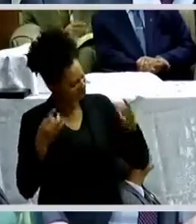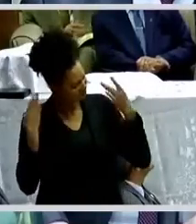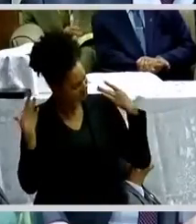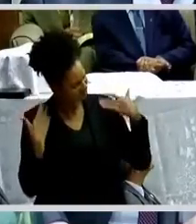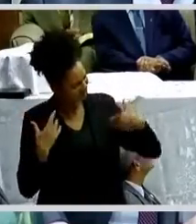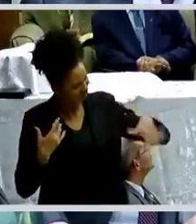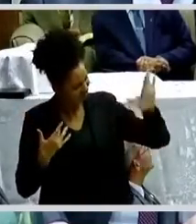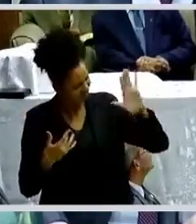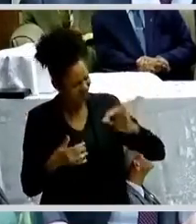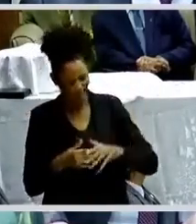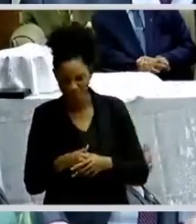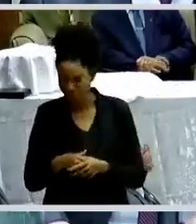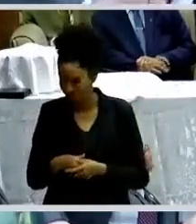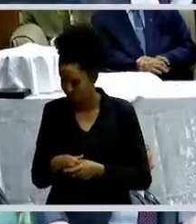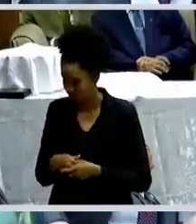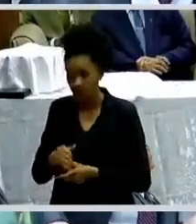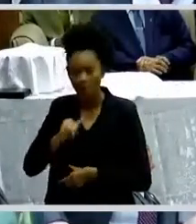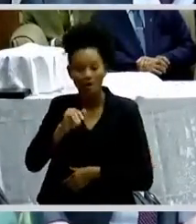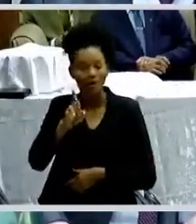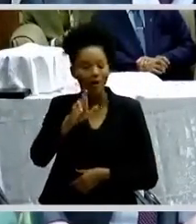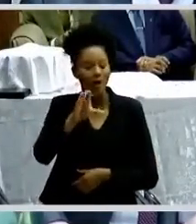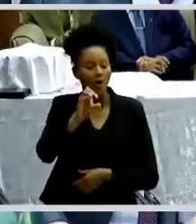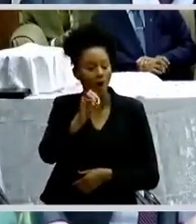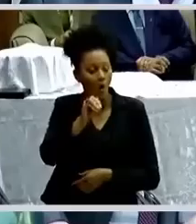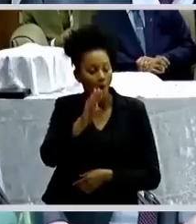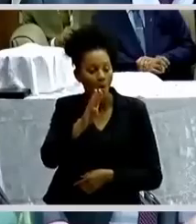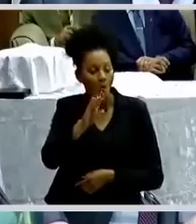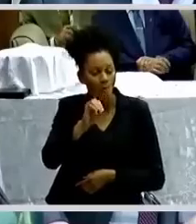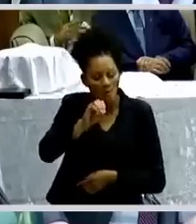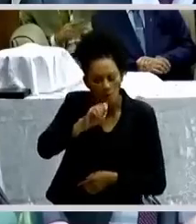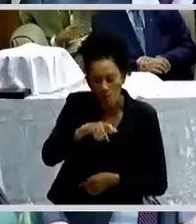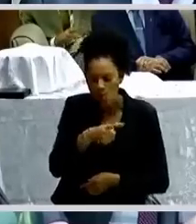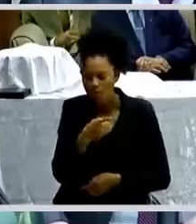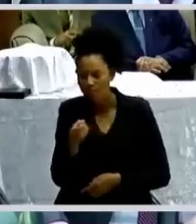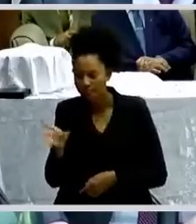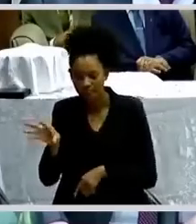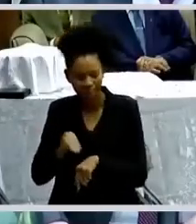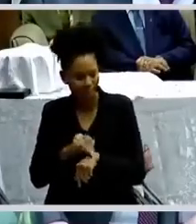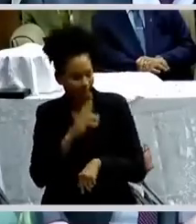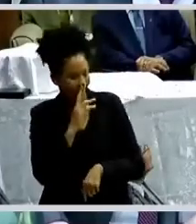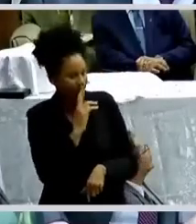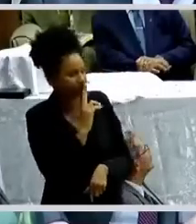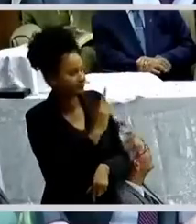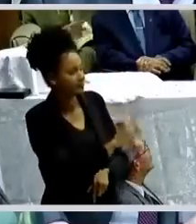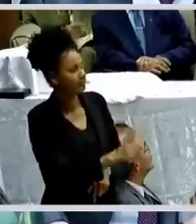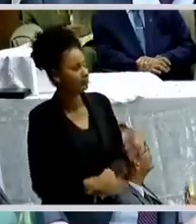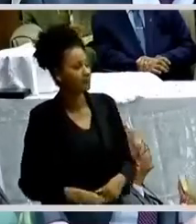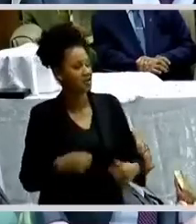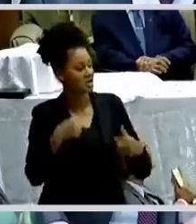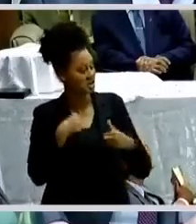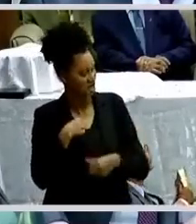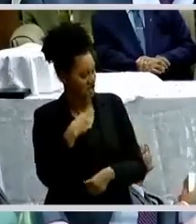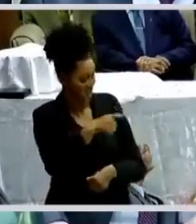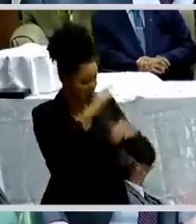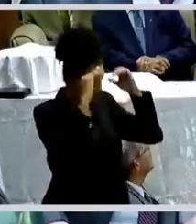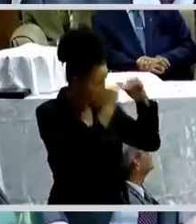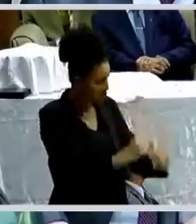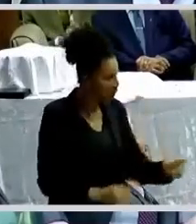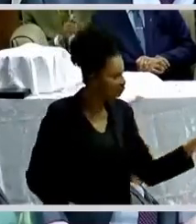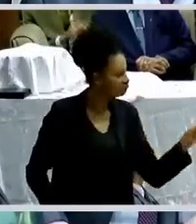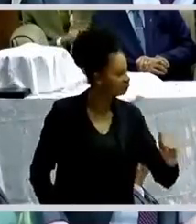ouvido. Aí Roboão volta com a proposta, com a resposta. Ele diz, eu não vou dar ouvido a